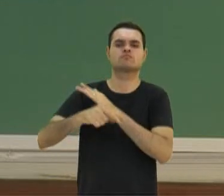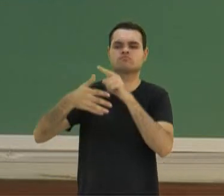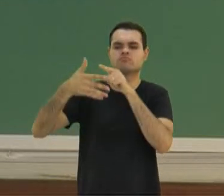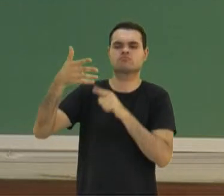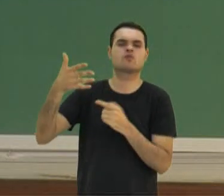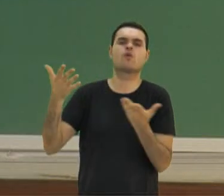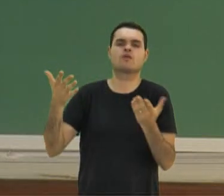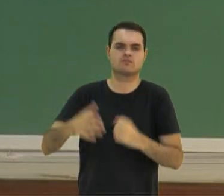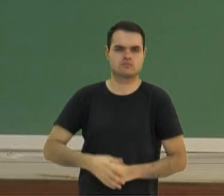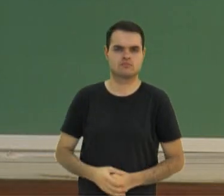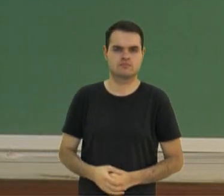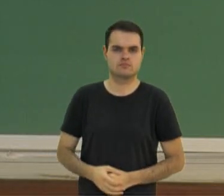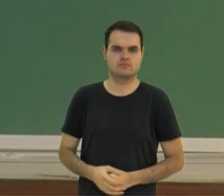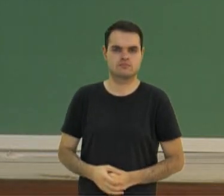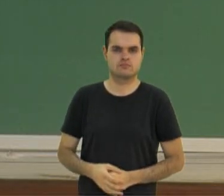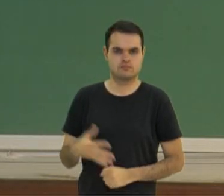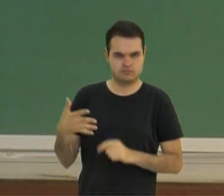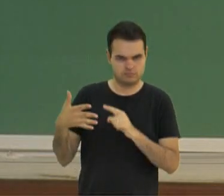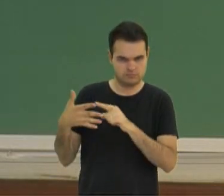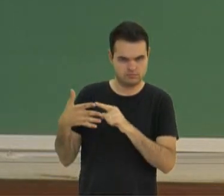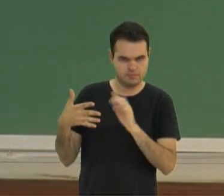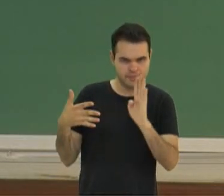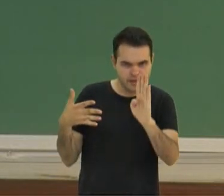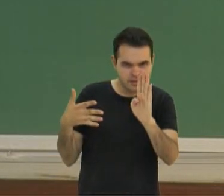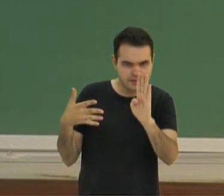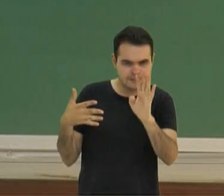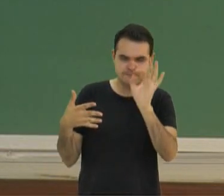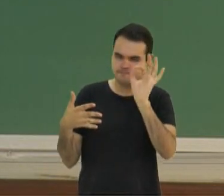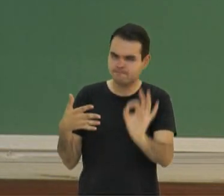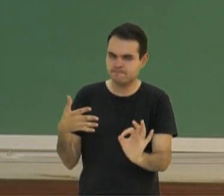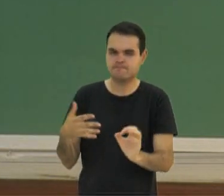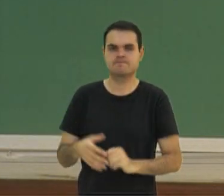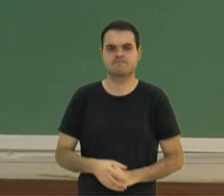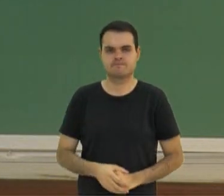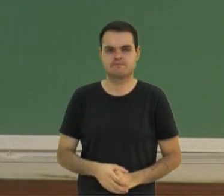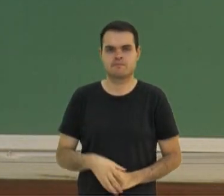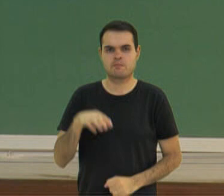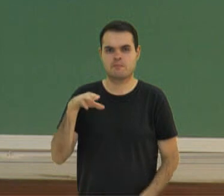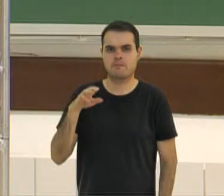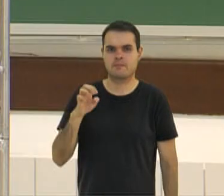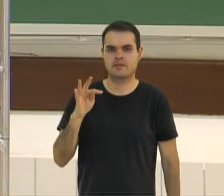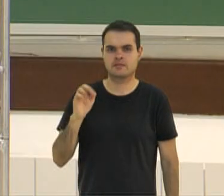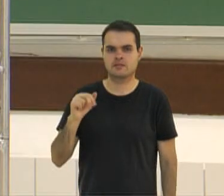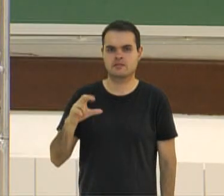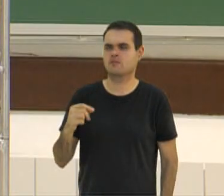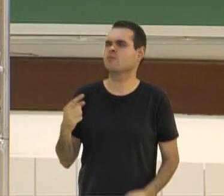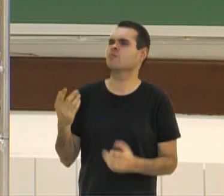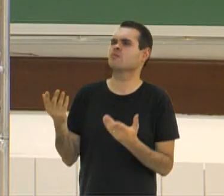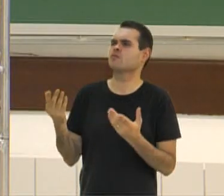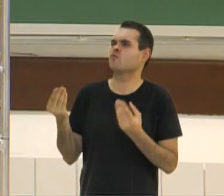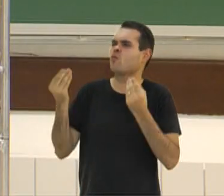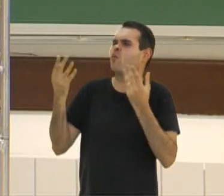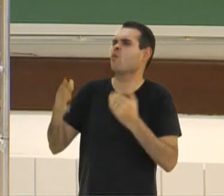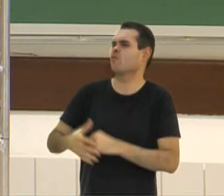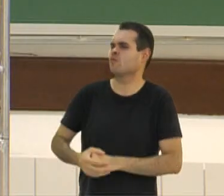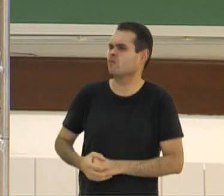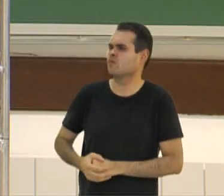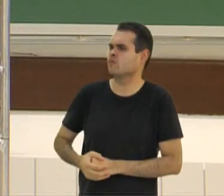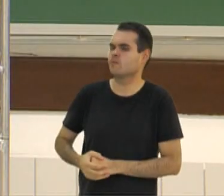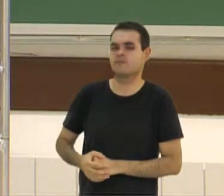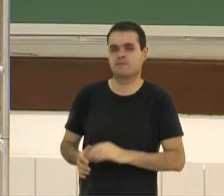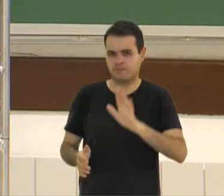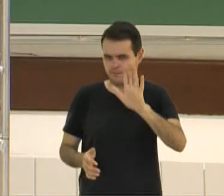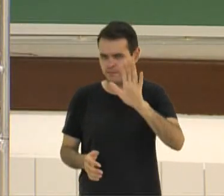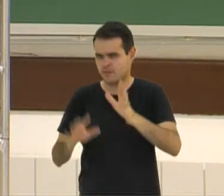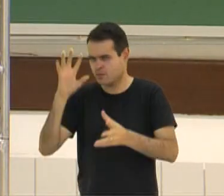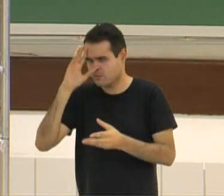assinalaram? Assinaram a questão B? Certo? O metano? Daí o cara fala assim, pô, professor, como assim, né? Bem,